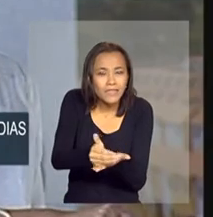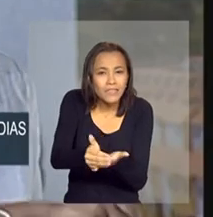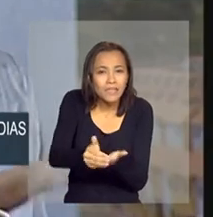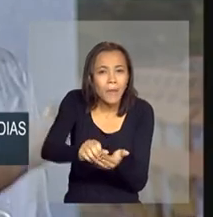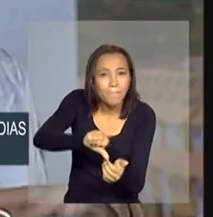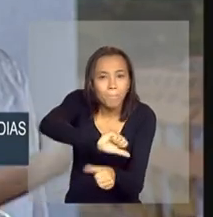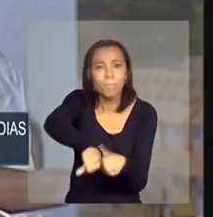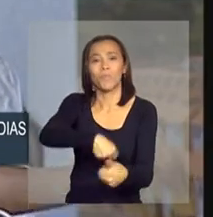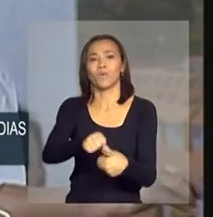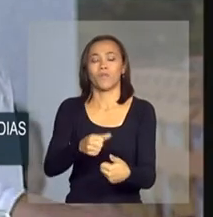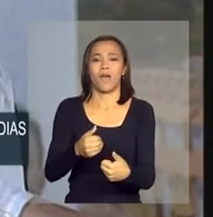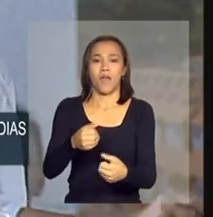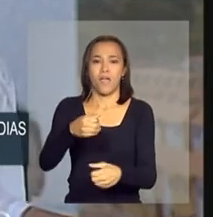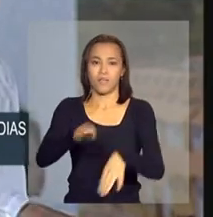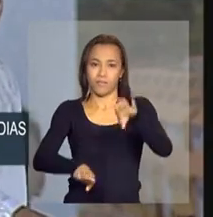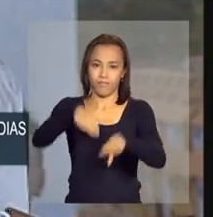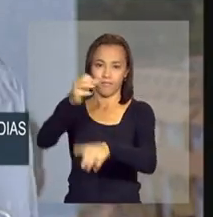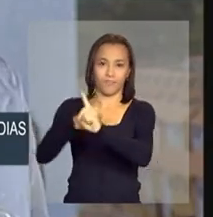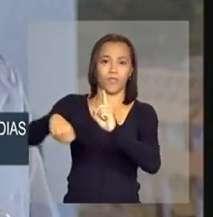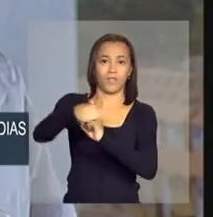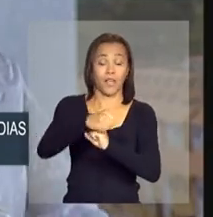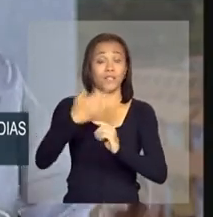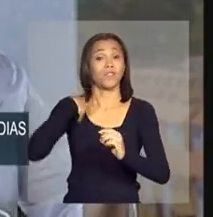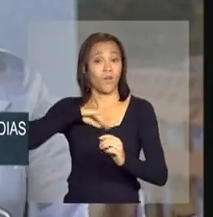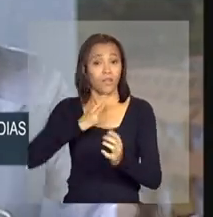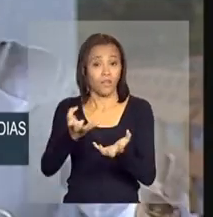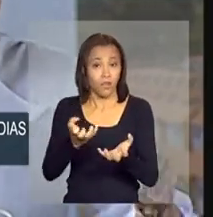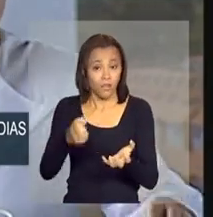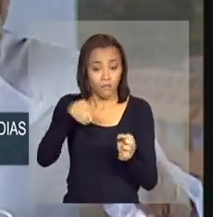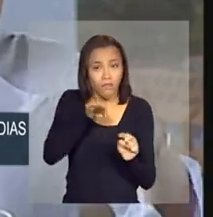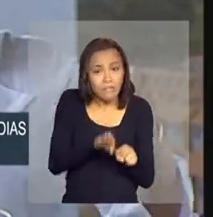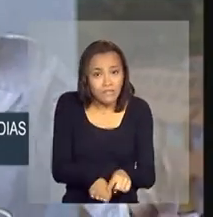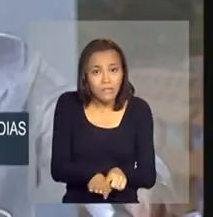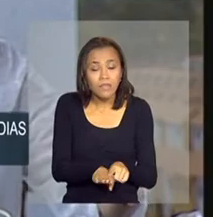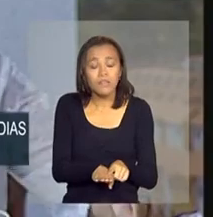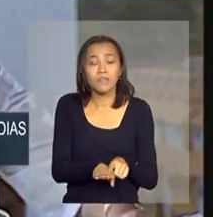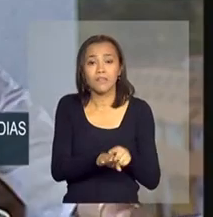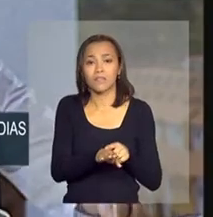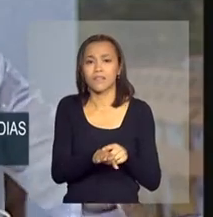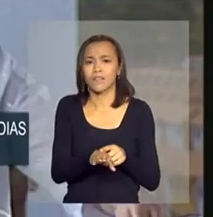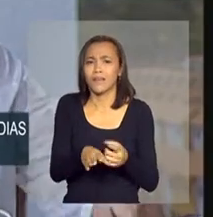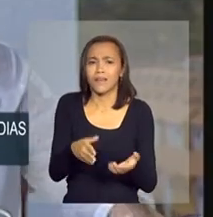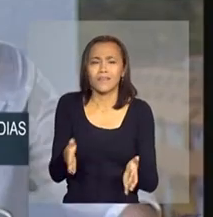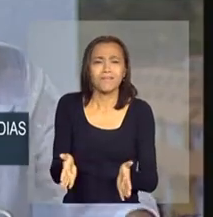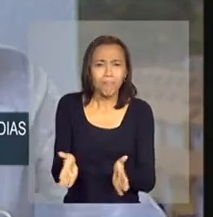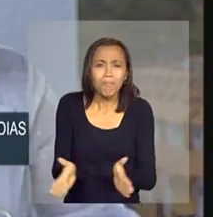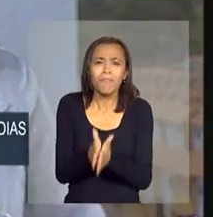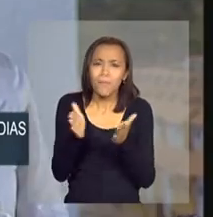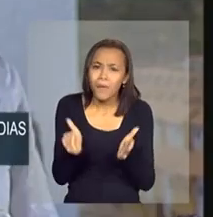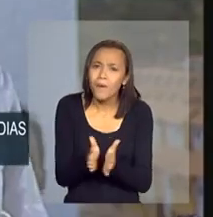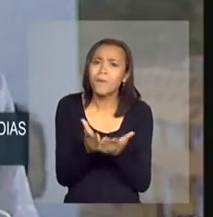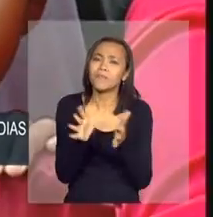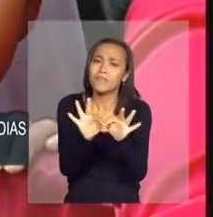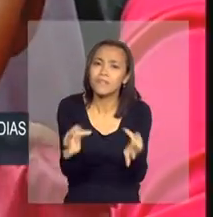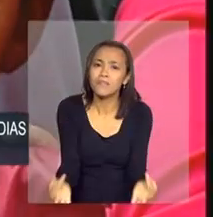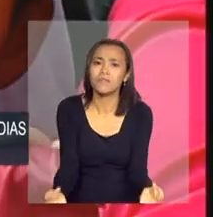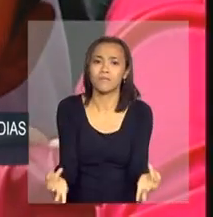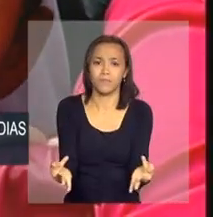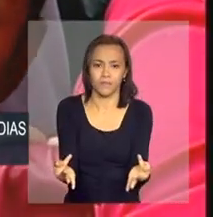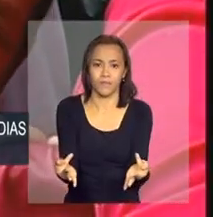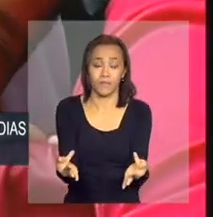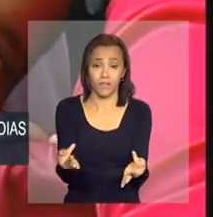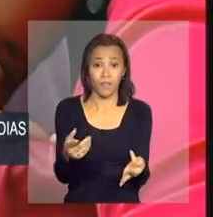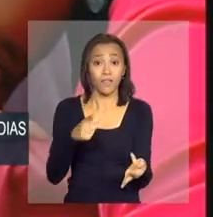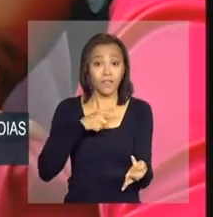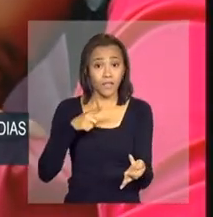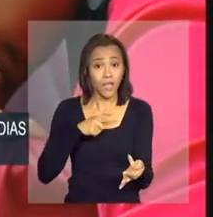desigualdade nós queremos que uma criança das classes populares mais vulneráveis